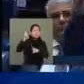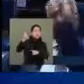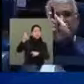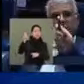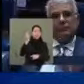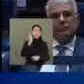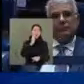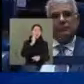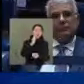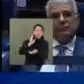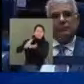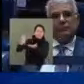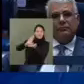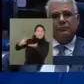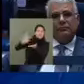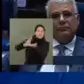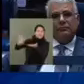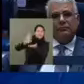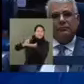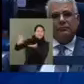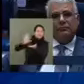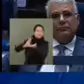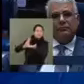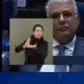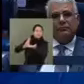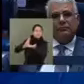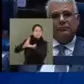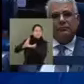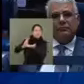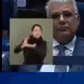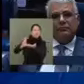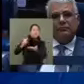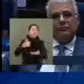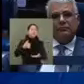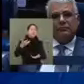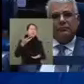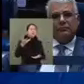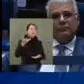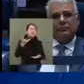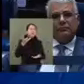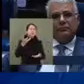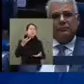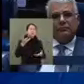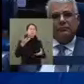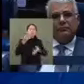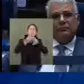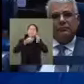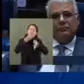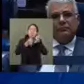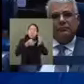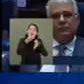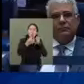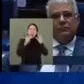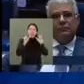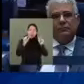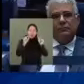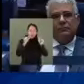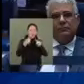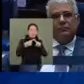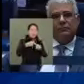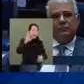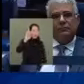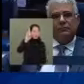maior do Estado vai ser no entorno. Queria sugerir, para que você ampliasse, como o Romário aceitou